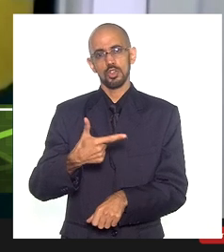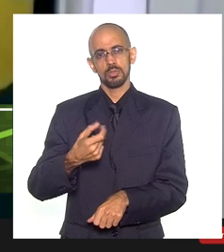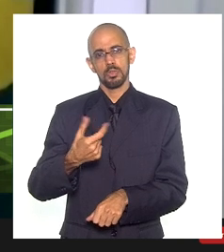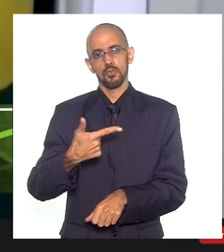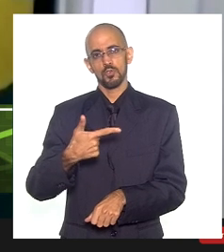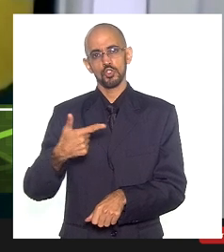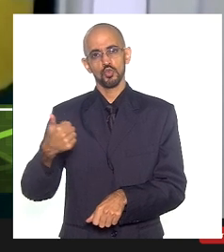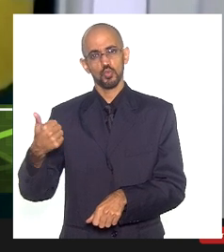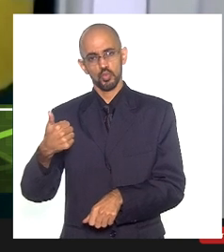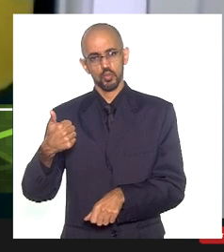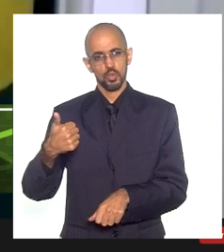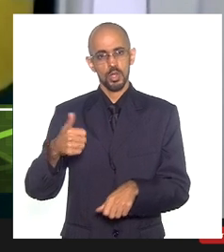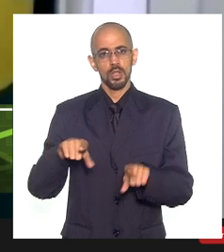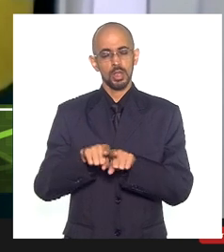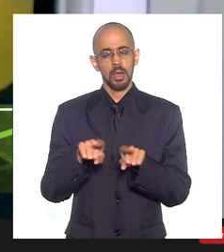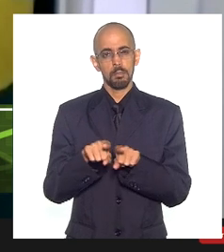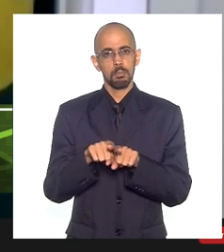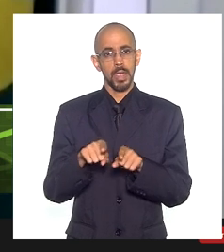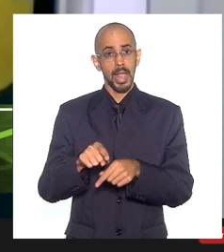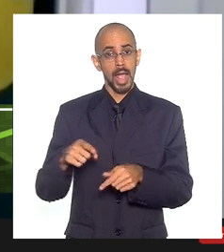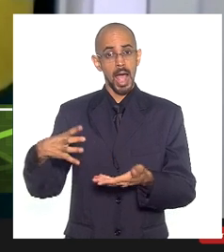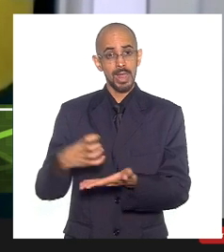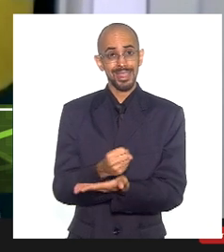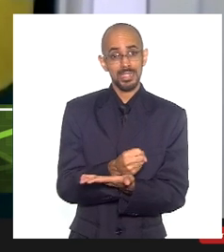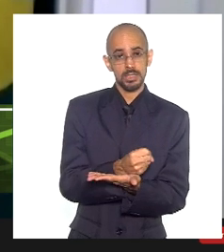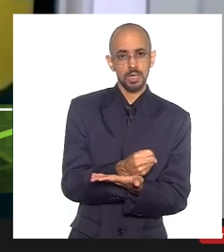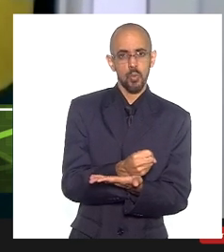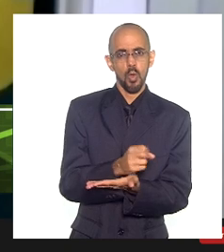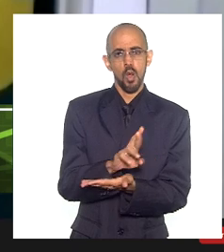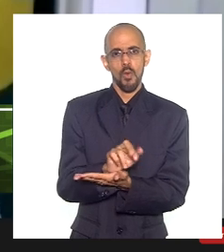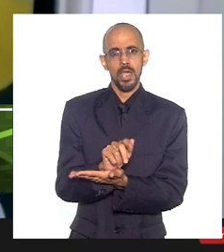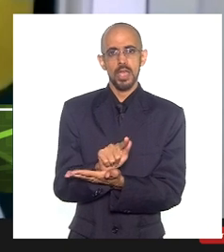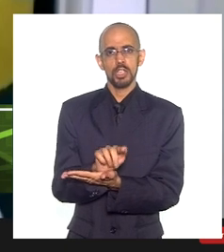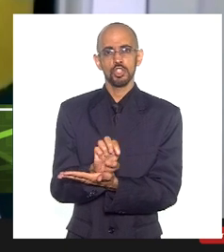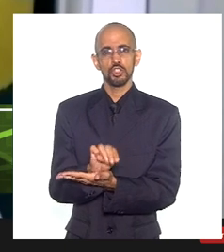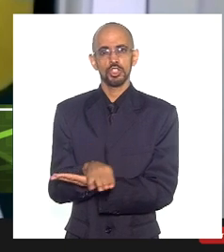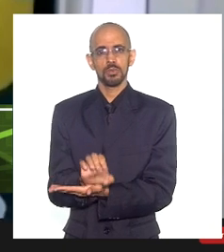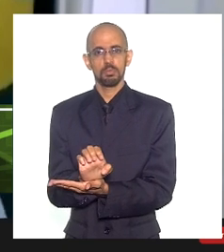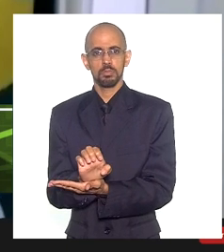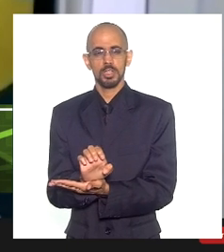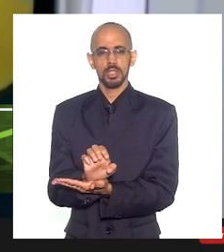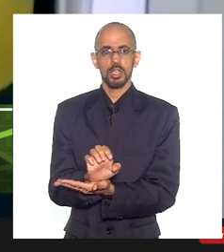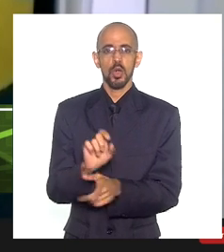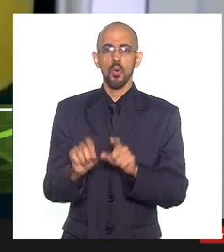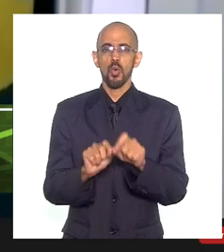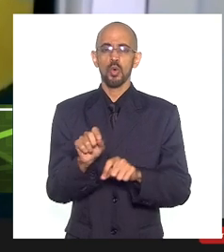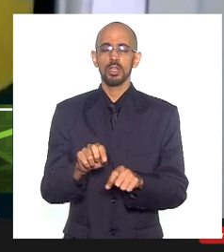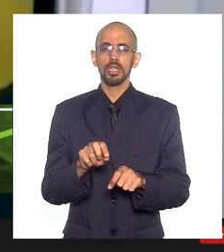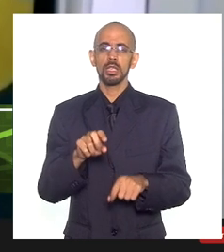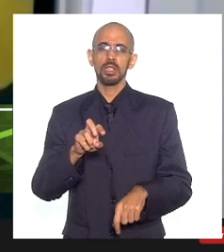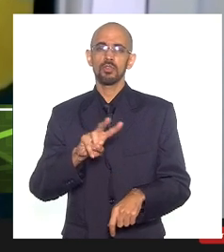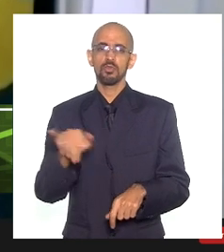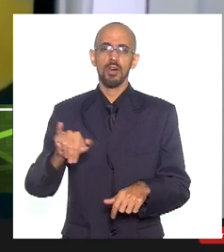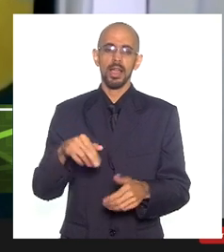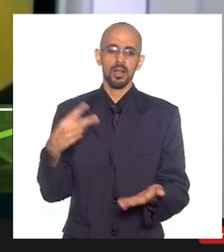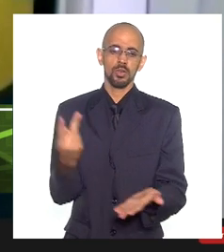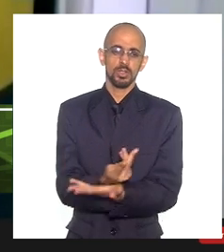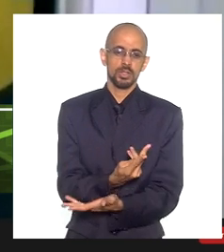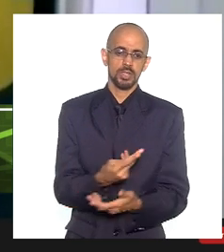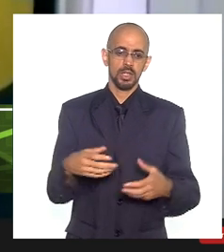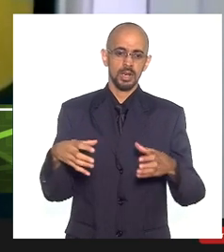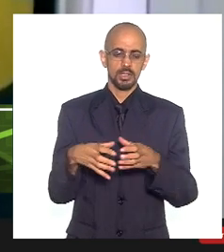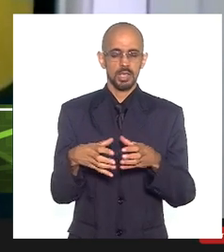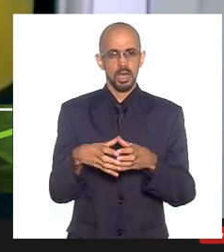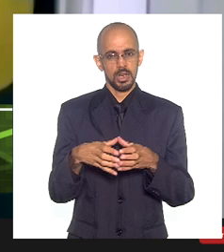de adesão ao regime e o que que nessa pauta terá em relação às áreas de educação,